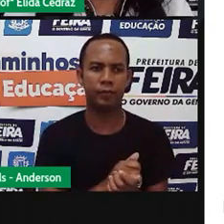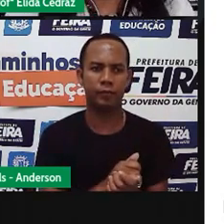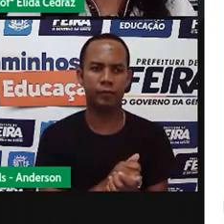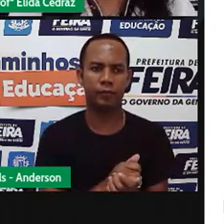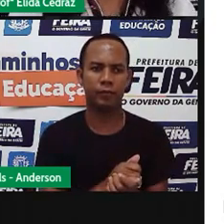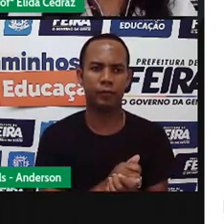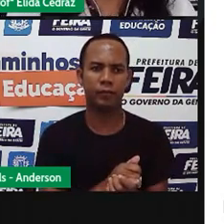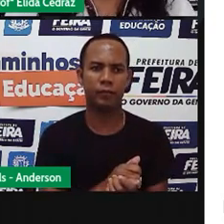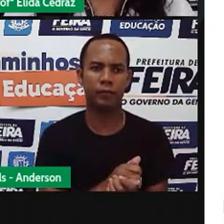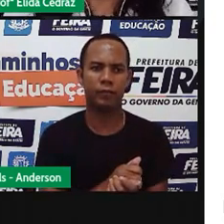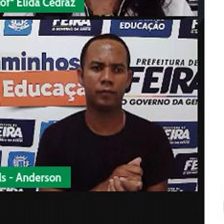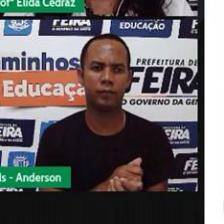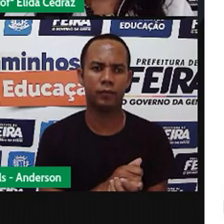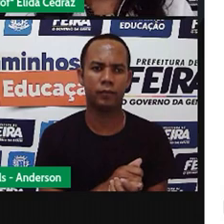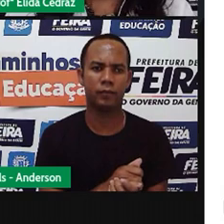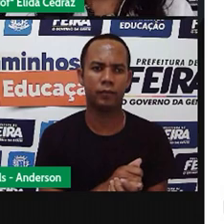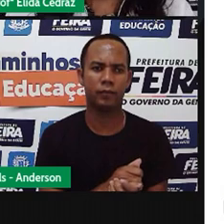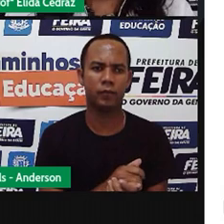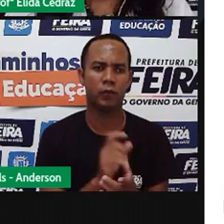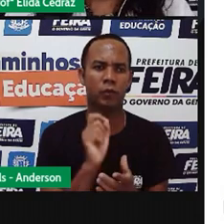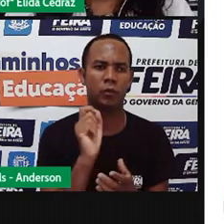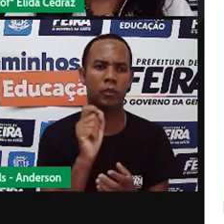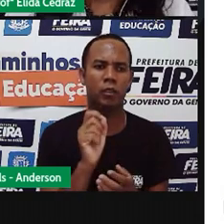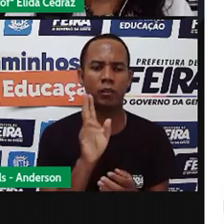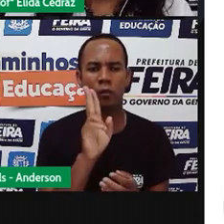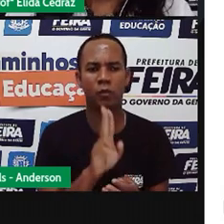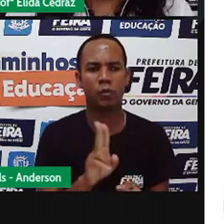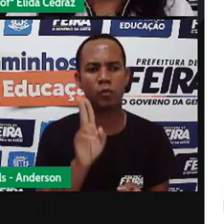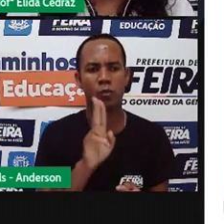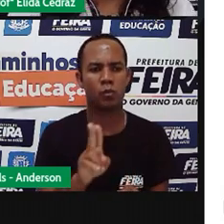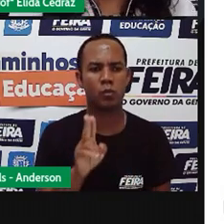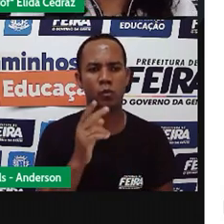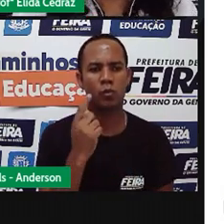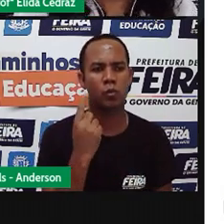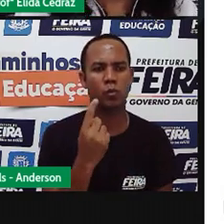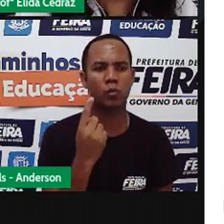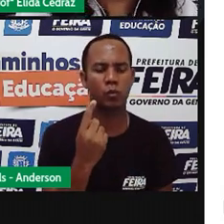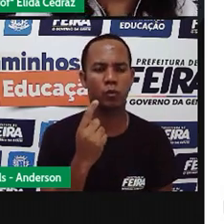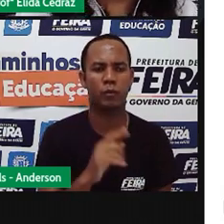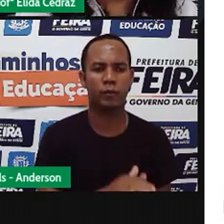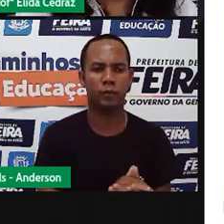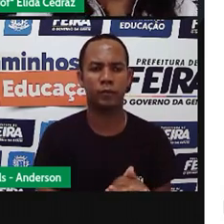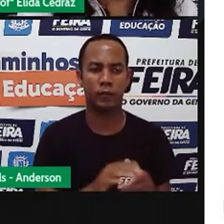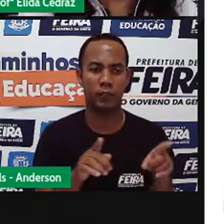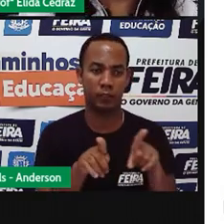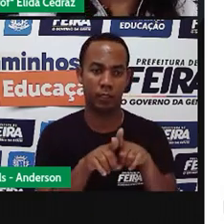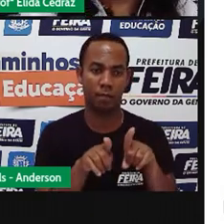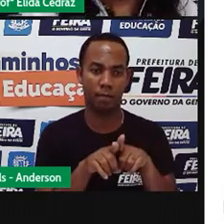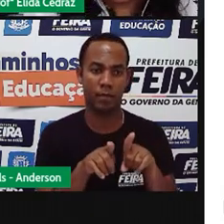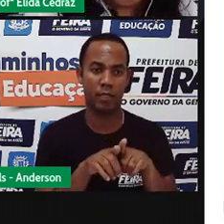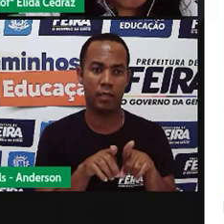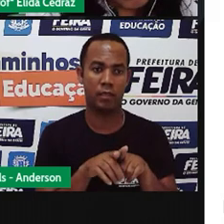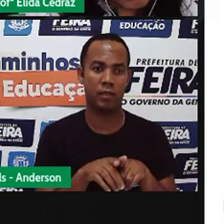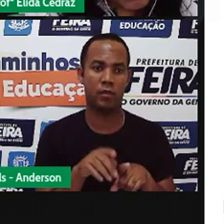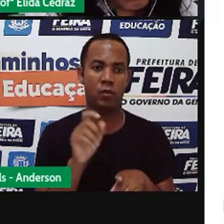alumínio, eles têm uma função, eles têm uma finalidade. E eles também